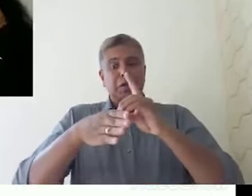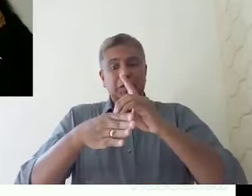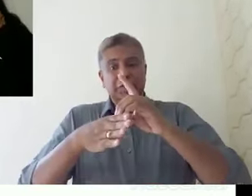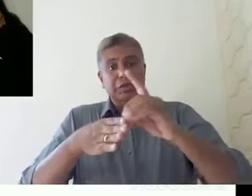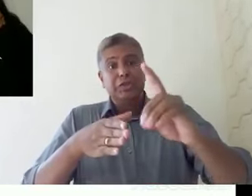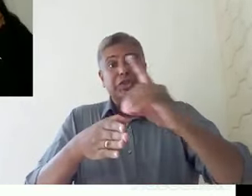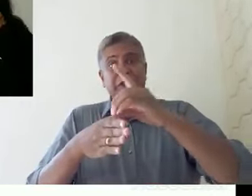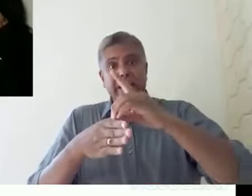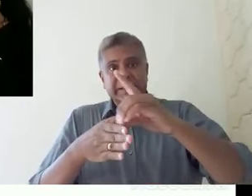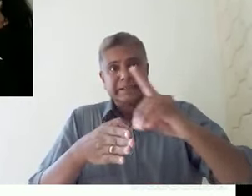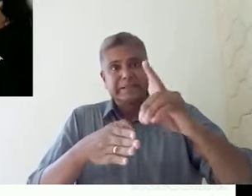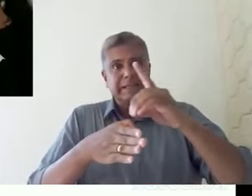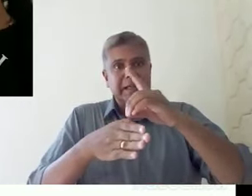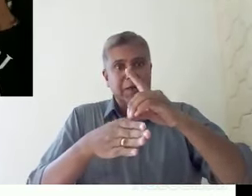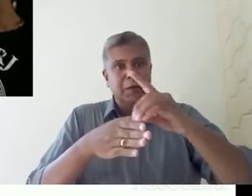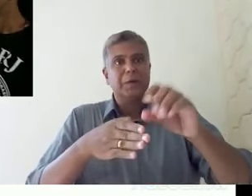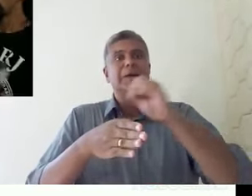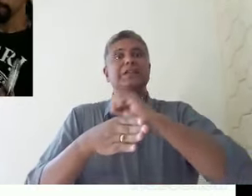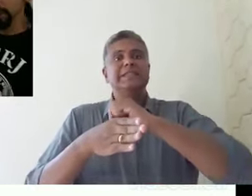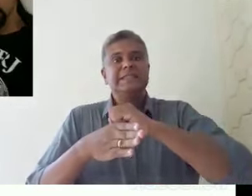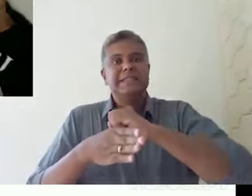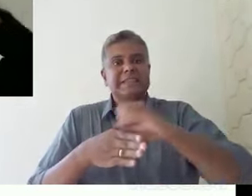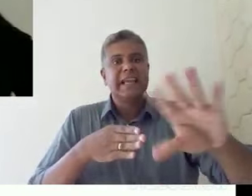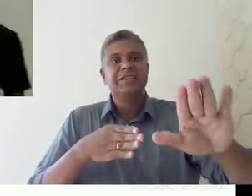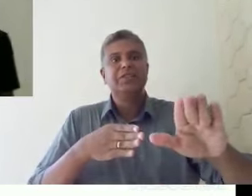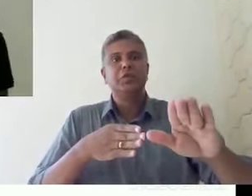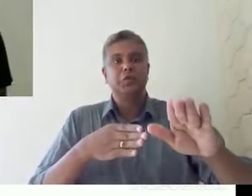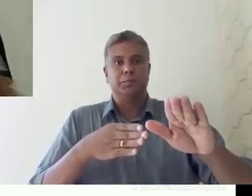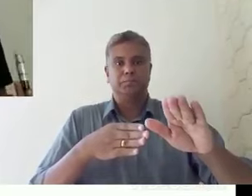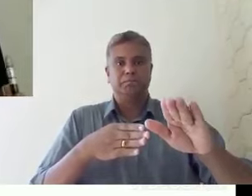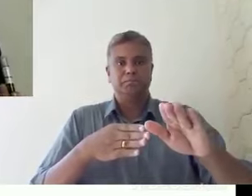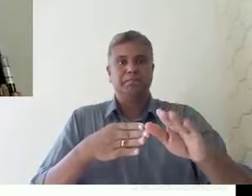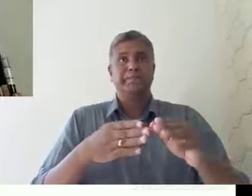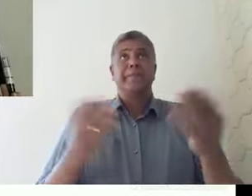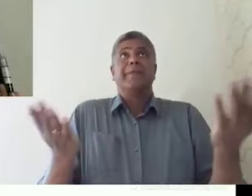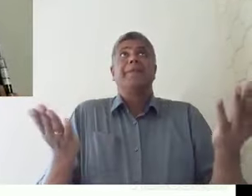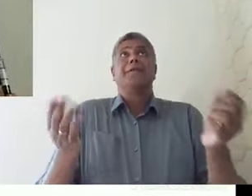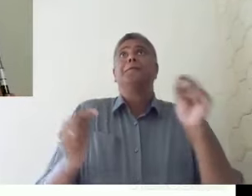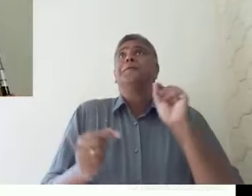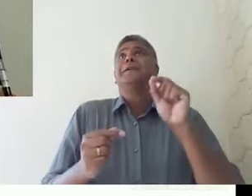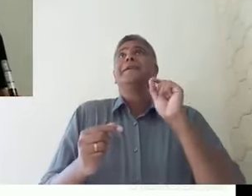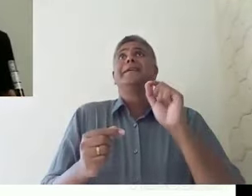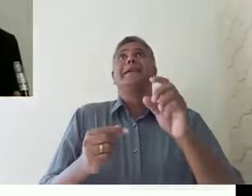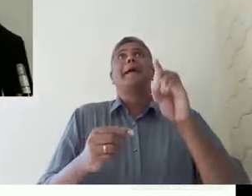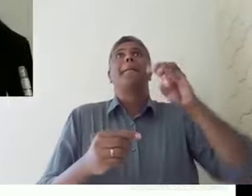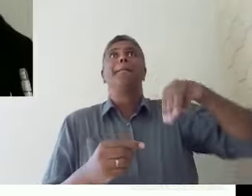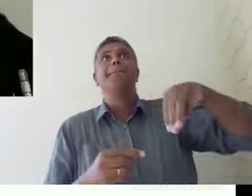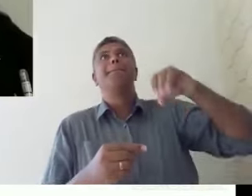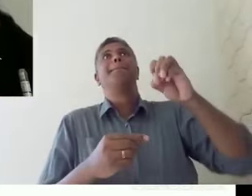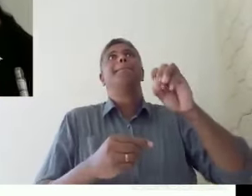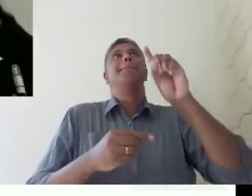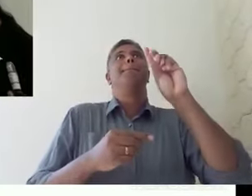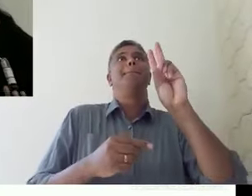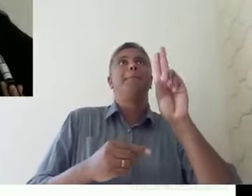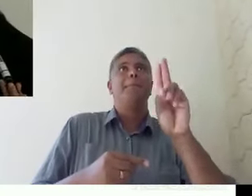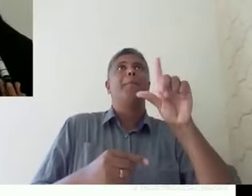e sentido. Como assim? O que é módulo, o que é direção e o que é